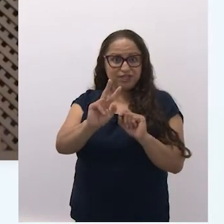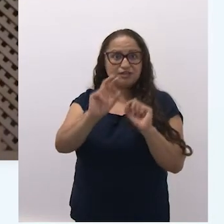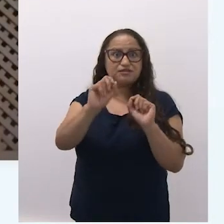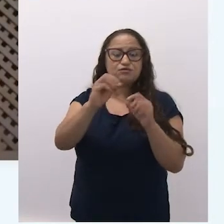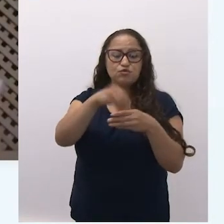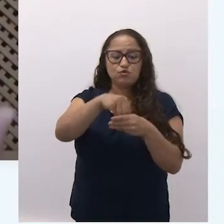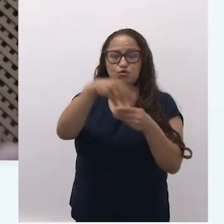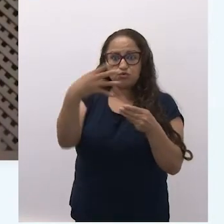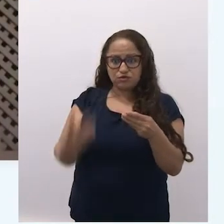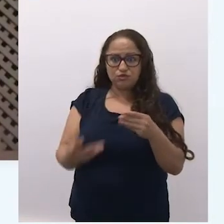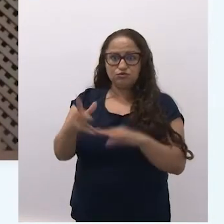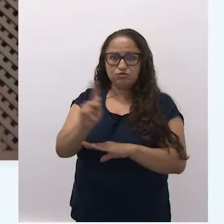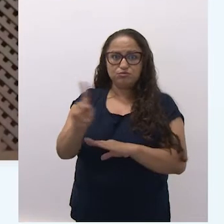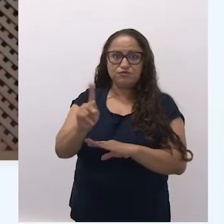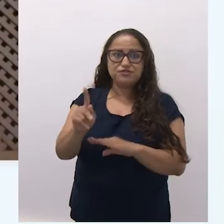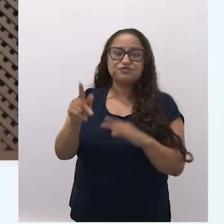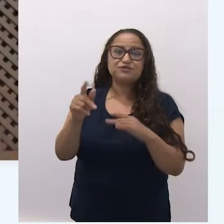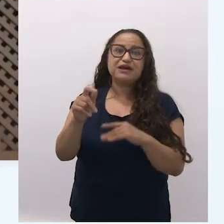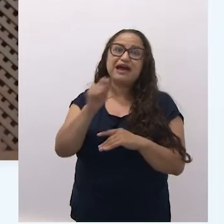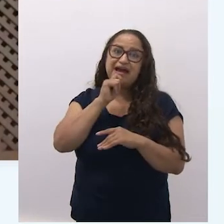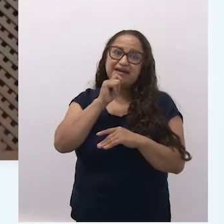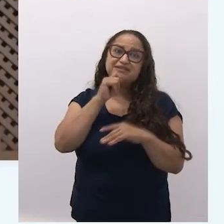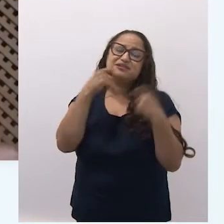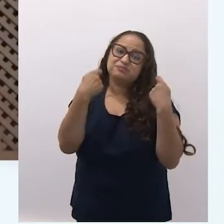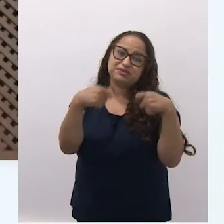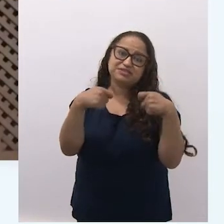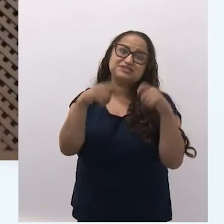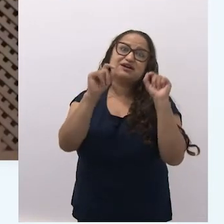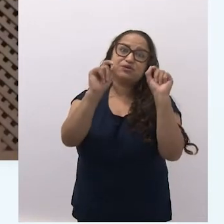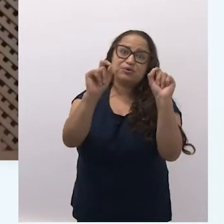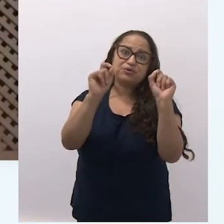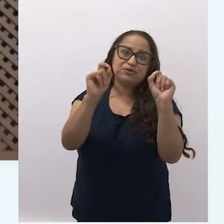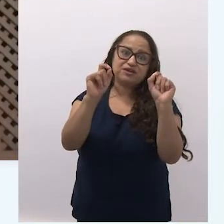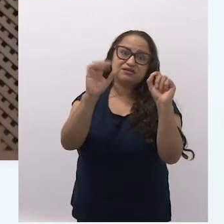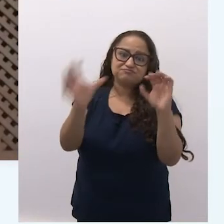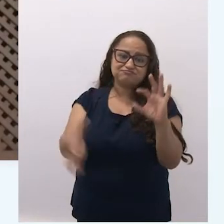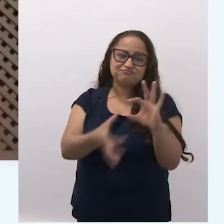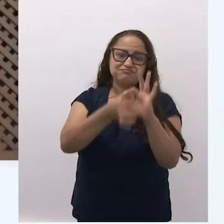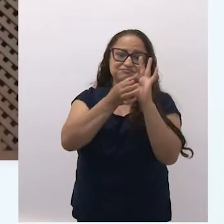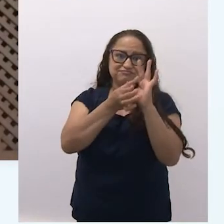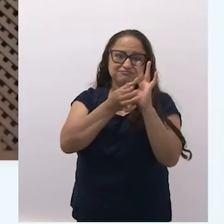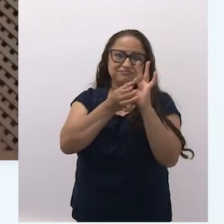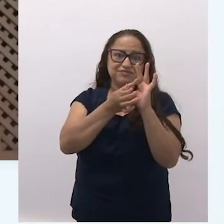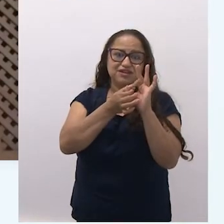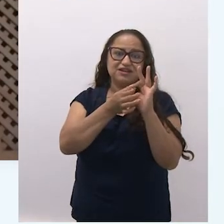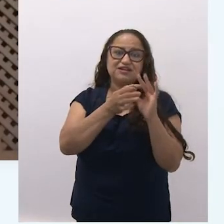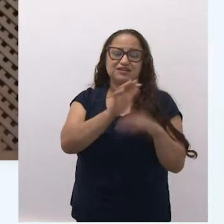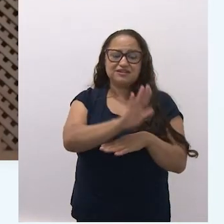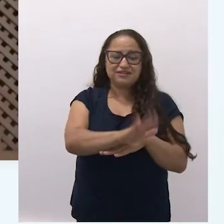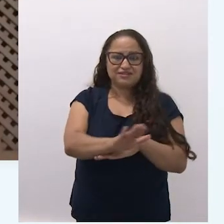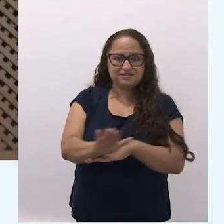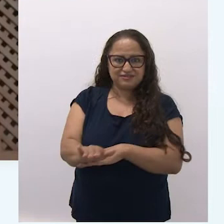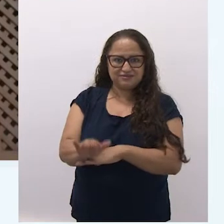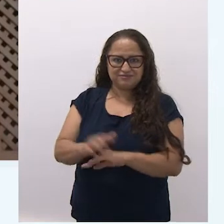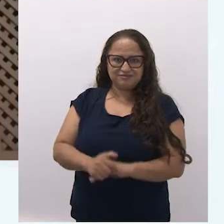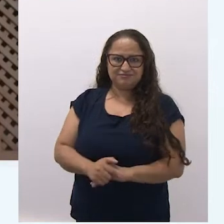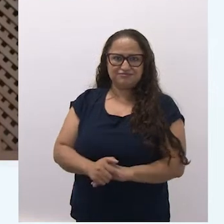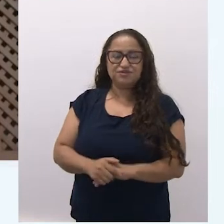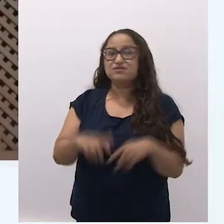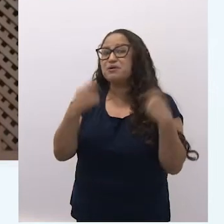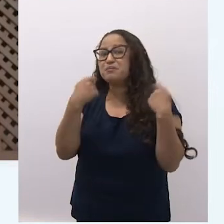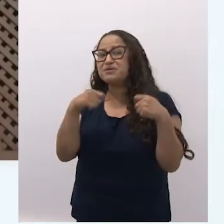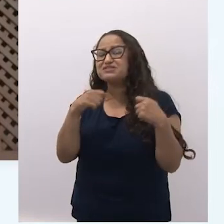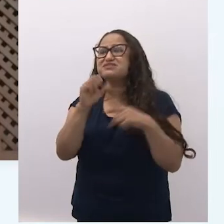o professor ainda precisa, né, se vincular com aquela criança. E quando eu falo precisa,